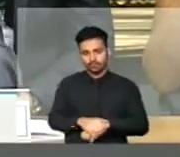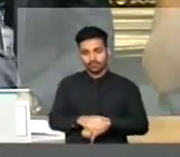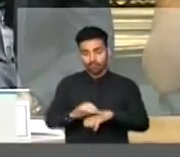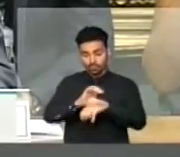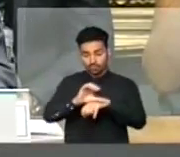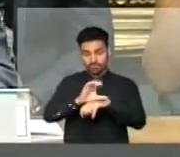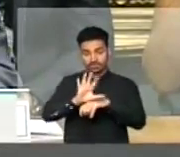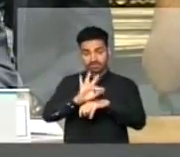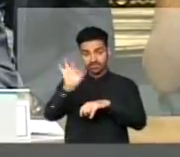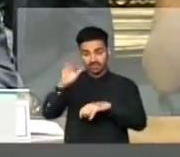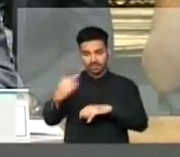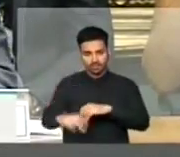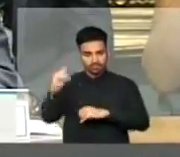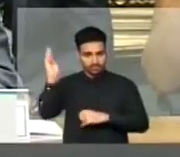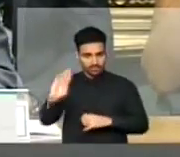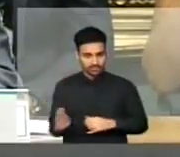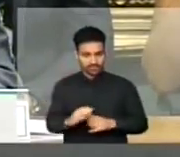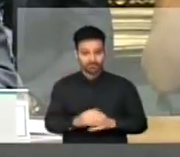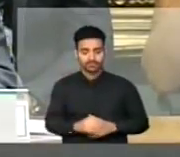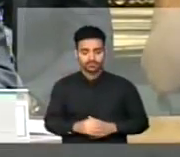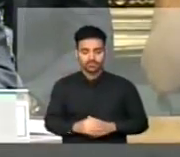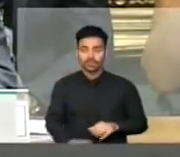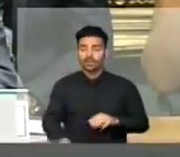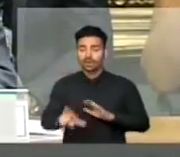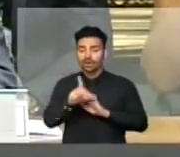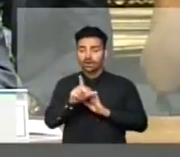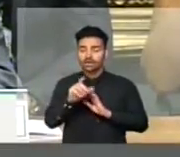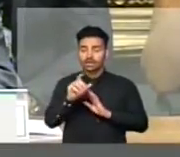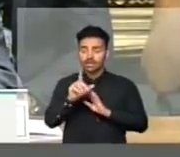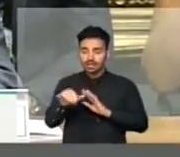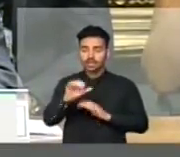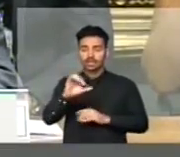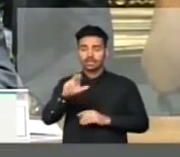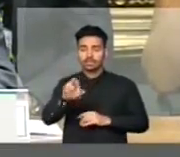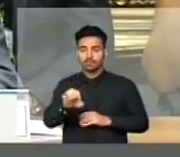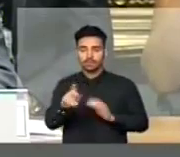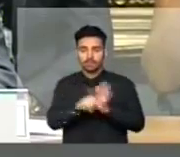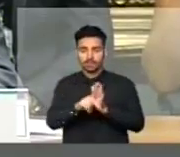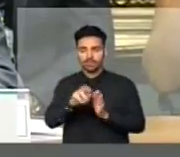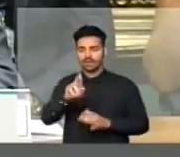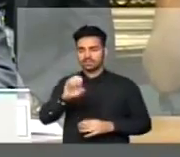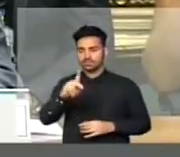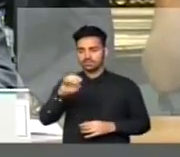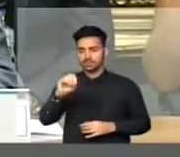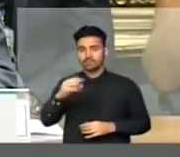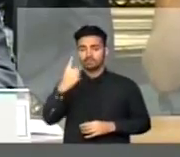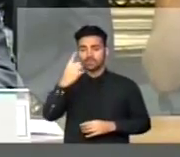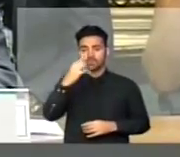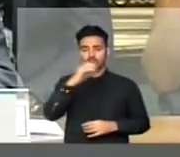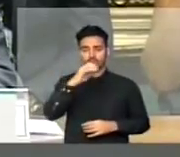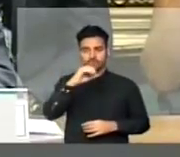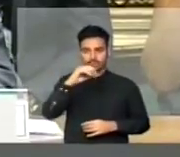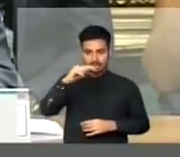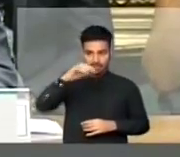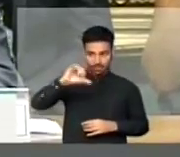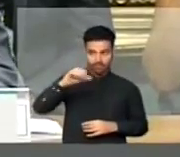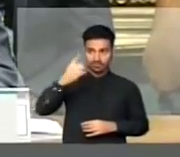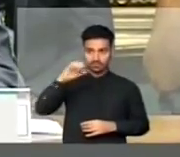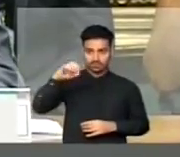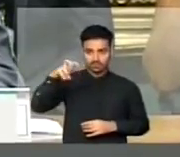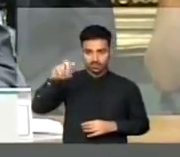Constituição Federal da República do Brasil. A Lei de Crime de Responsabilidade, no 1079 de 1950. A